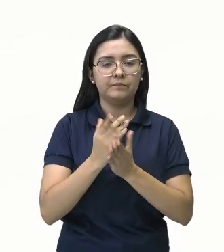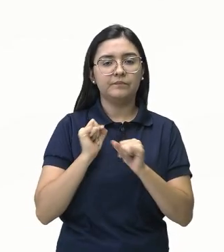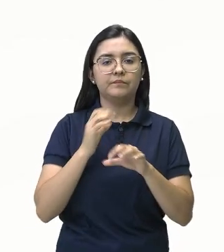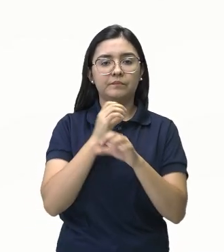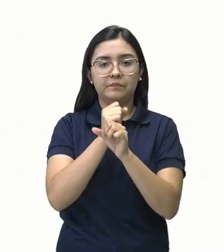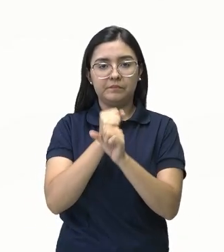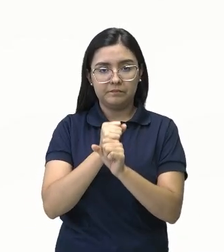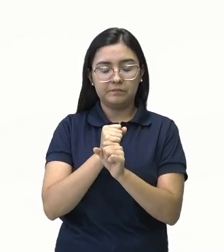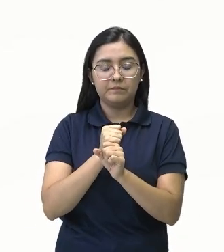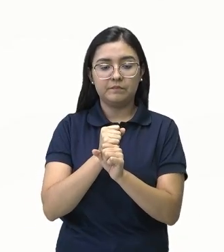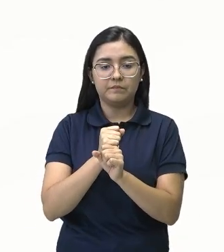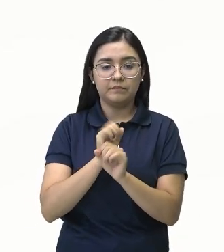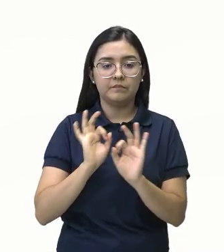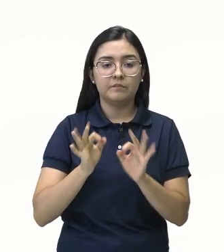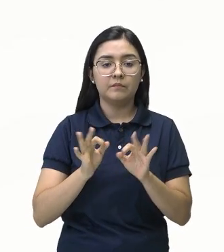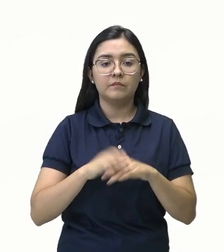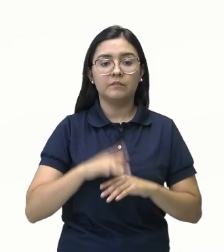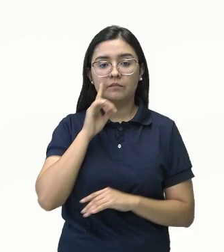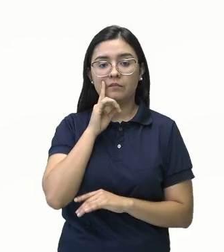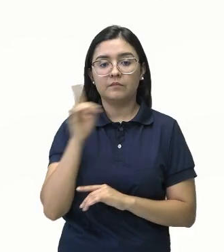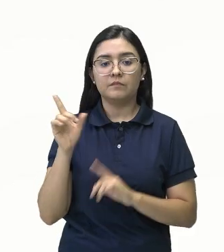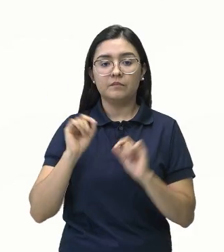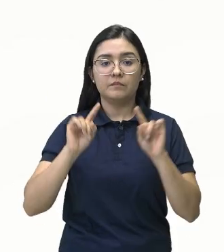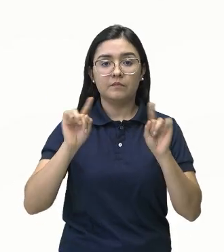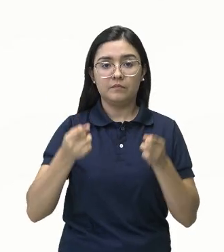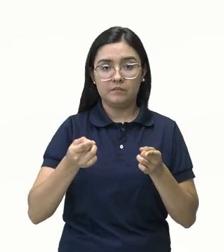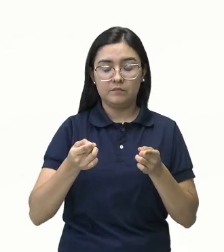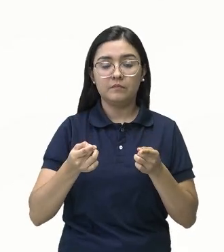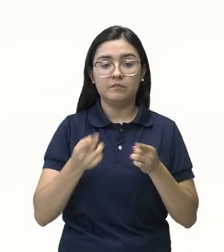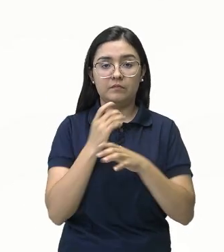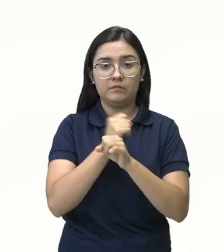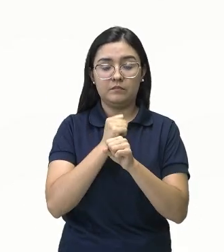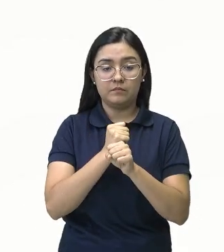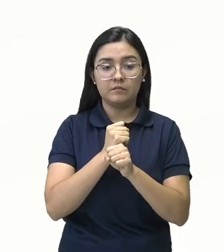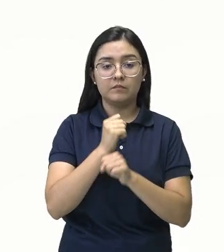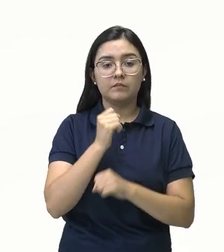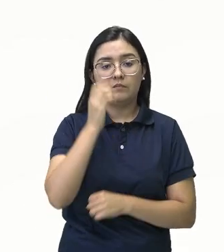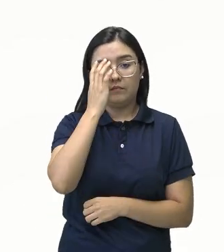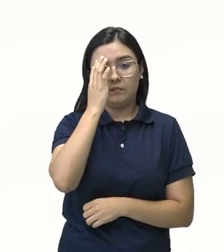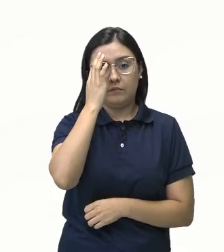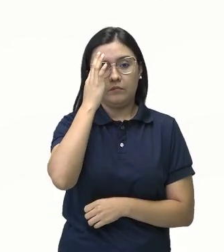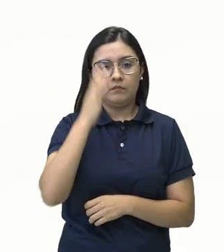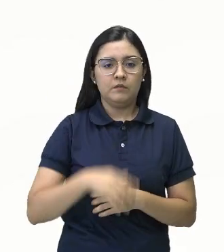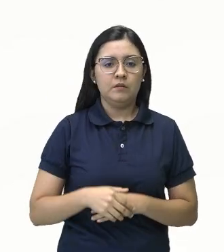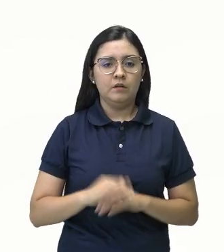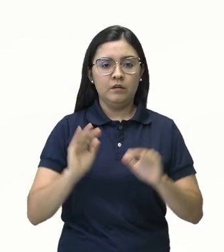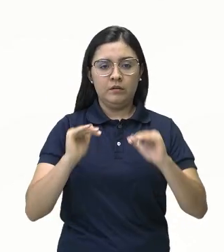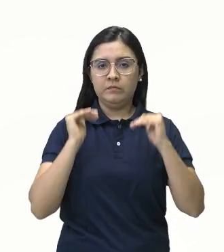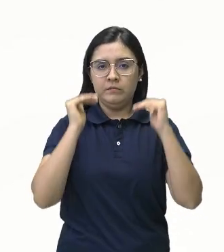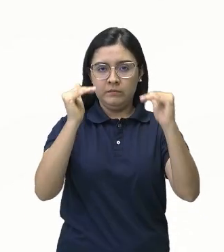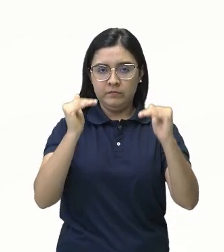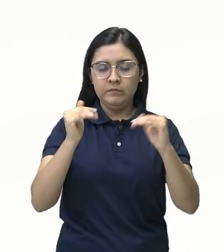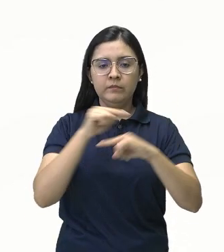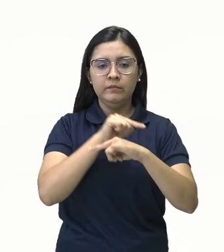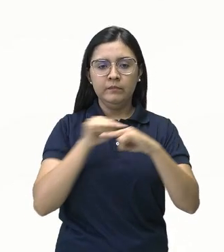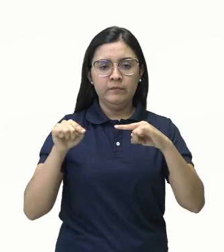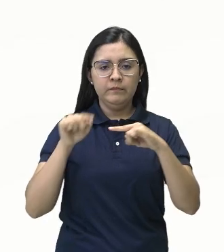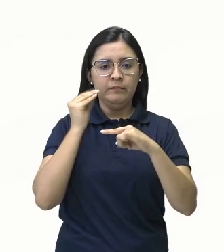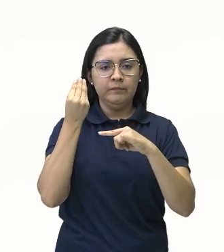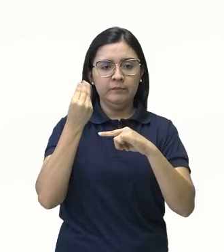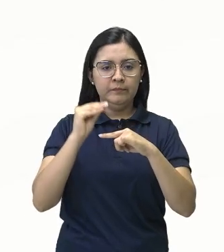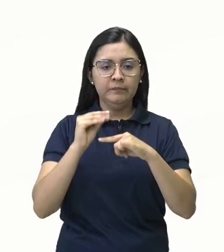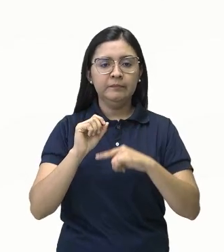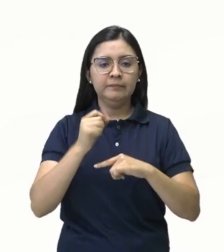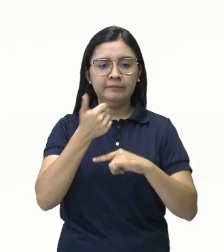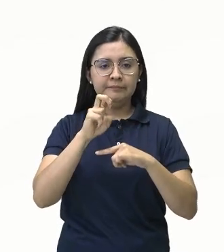resolvendo, ok? Aqui o nosso parêntese, e A partezinha de cima, tá, do